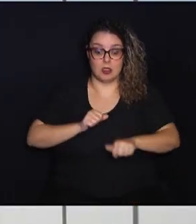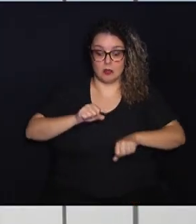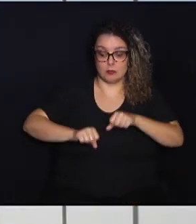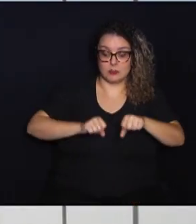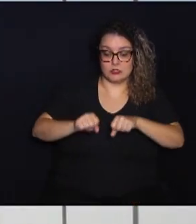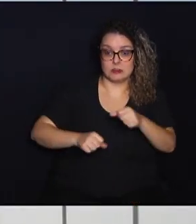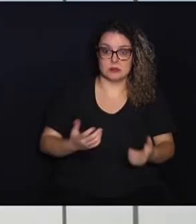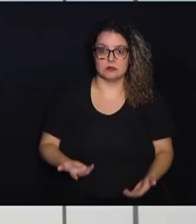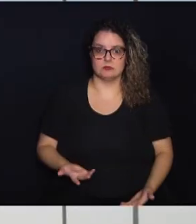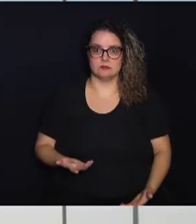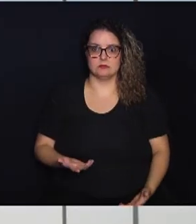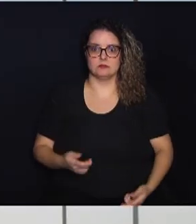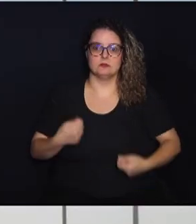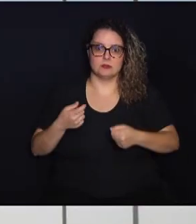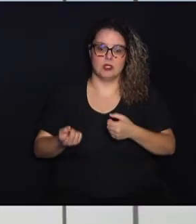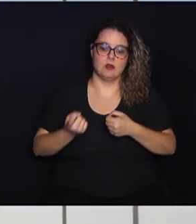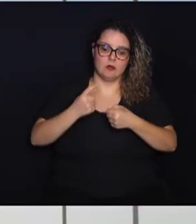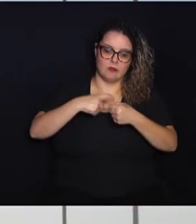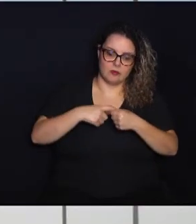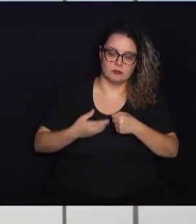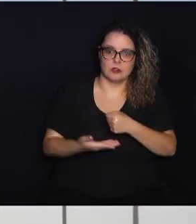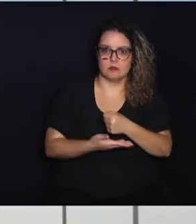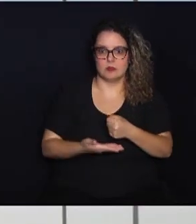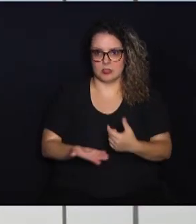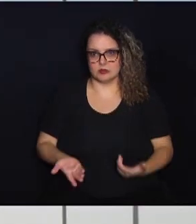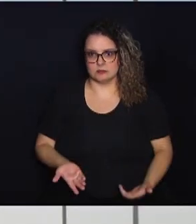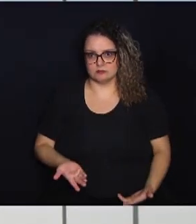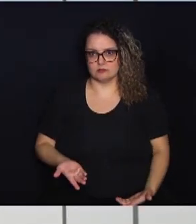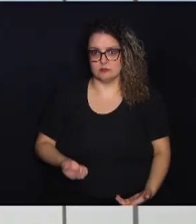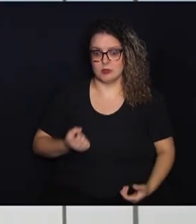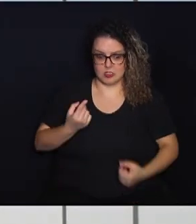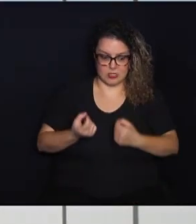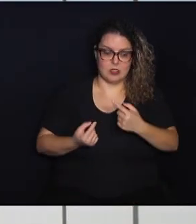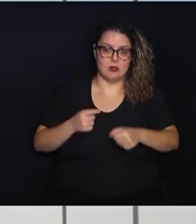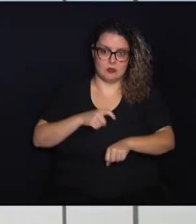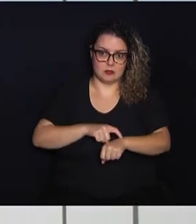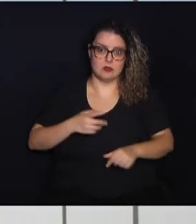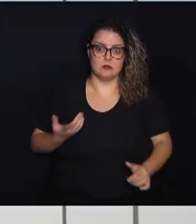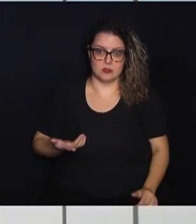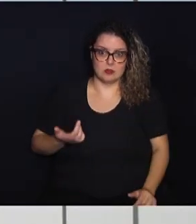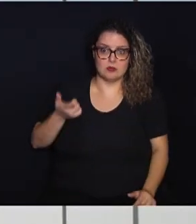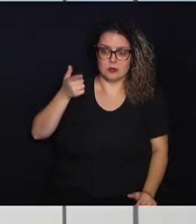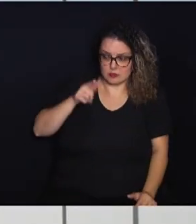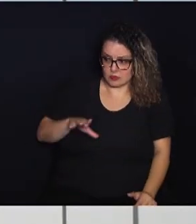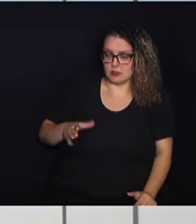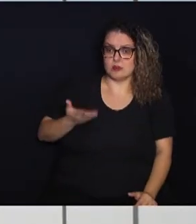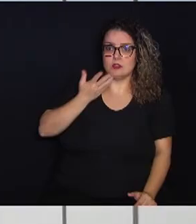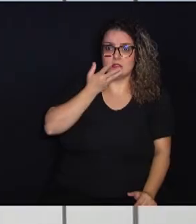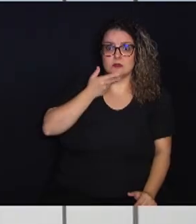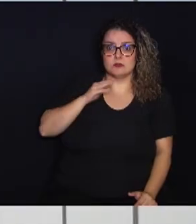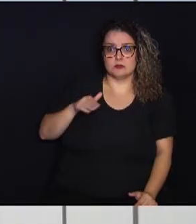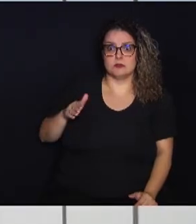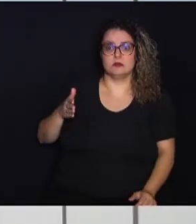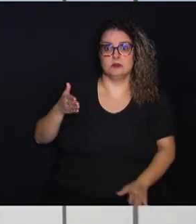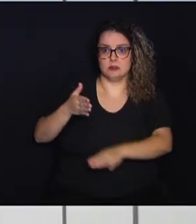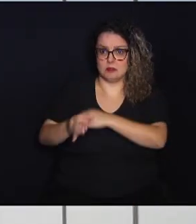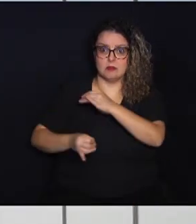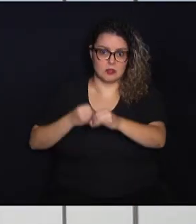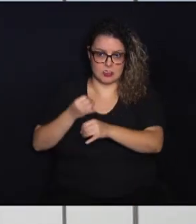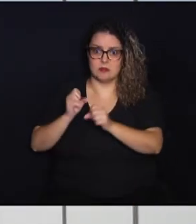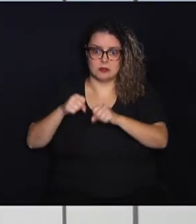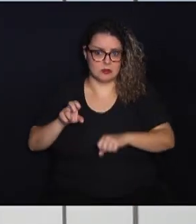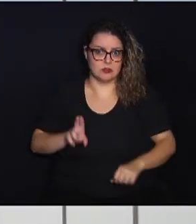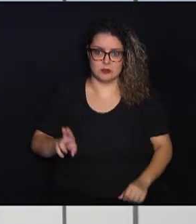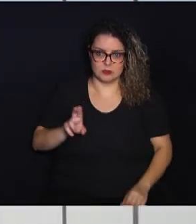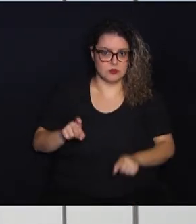bicicleta, a gente tem que voltar para esse básico. E em alguns momentos a gente vai continuar, as crianças vão continuar entrando na internet, usando